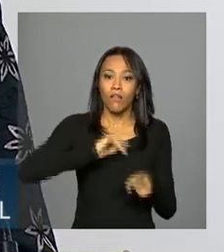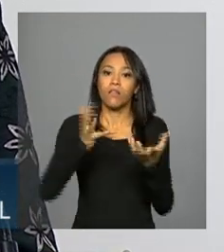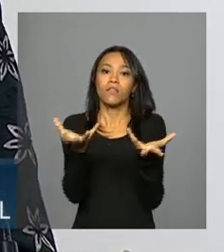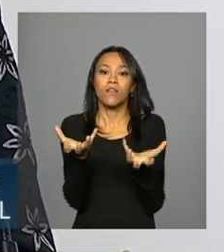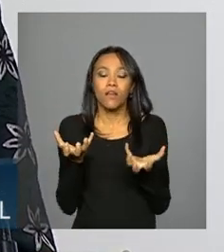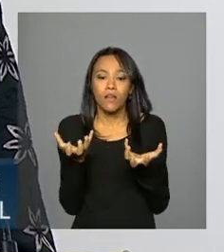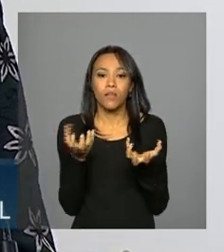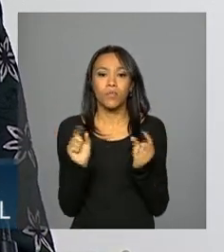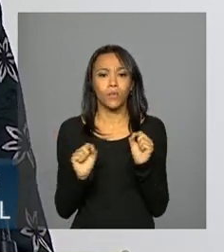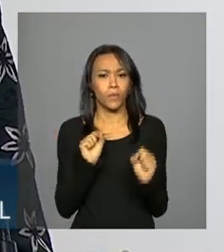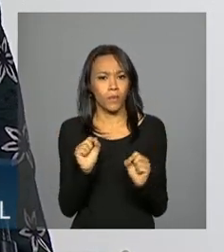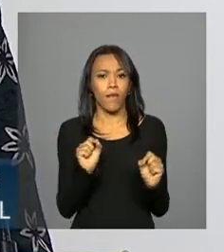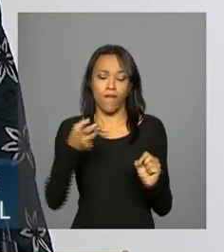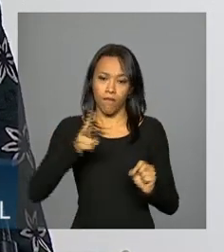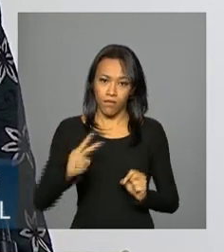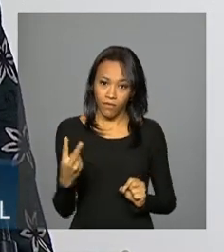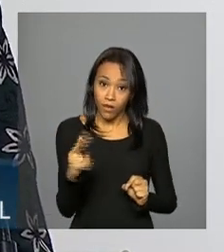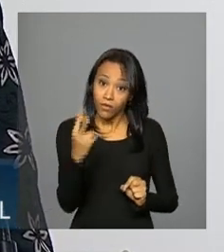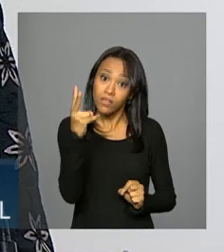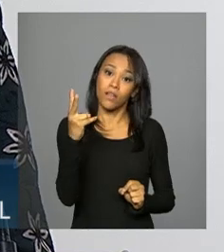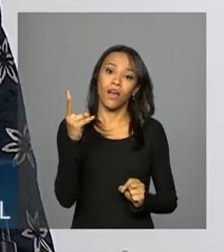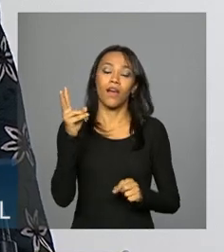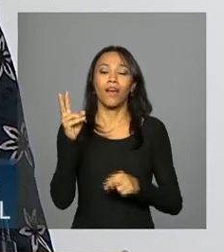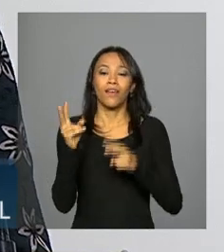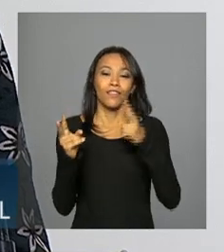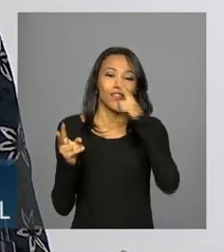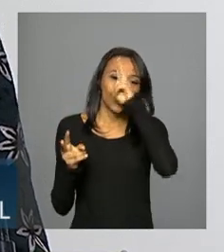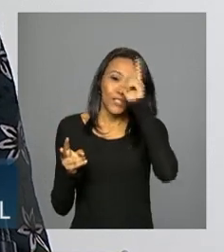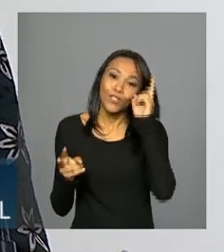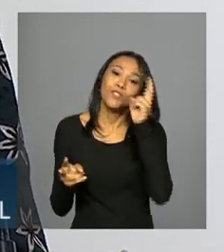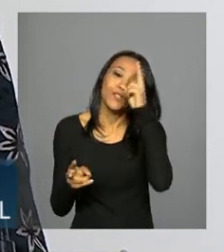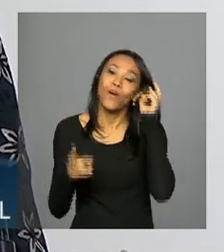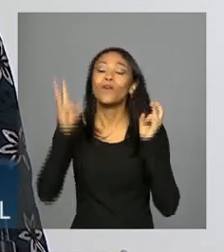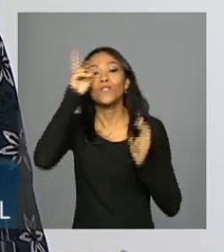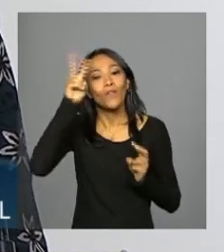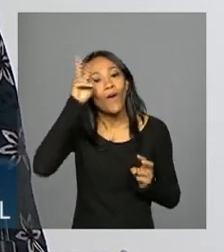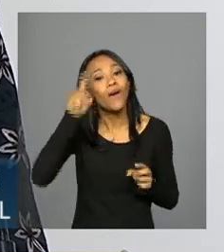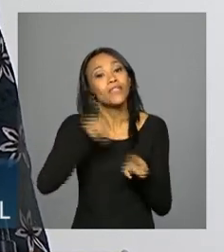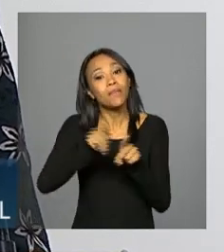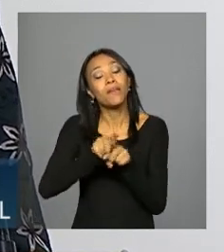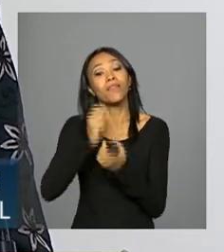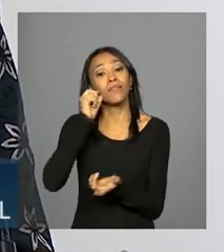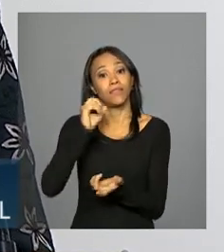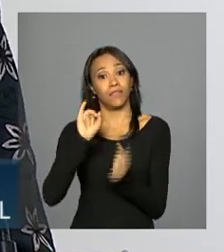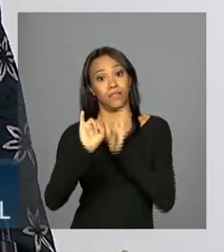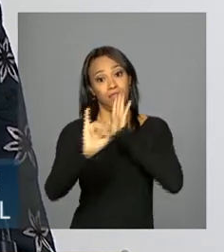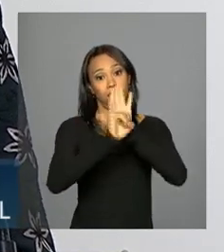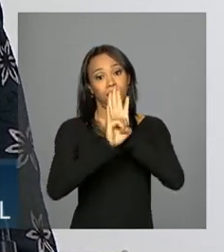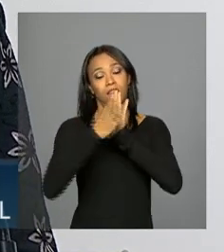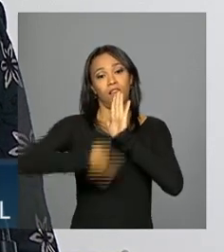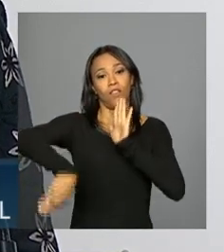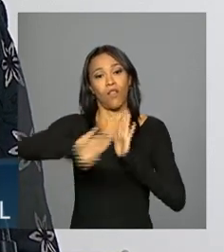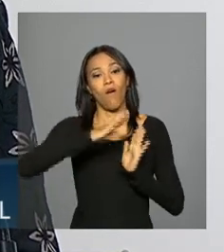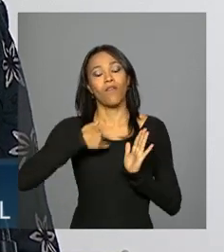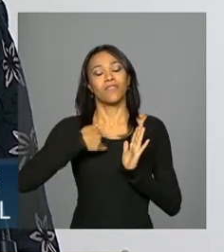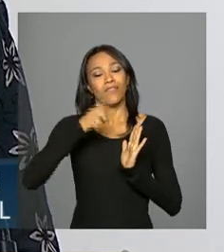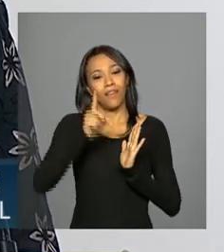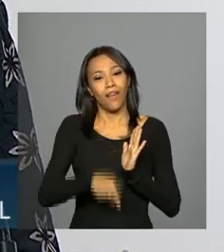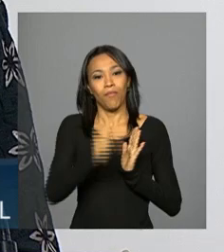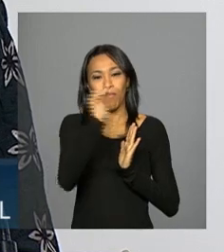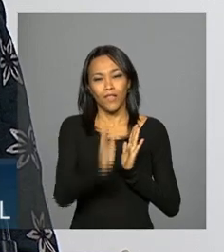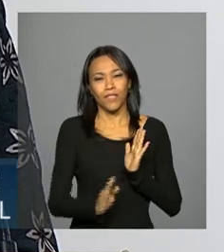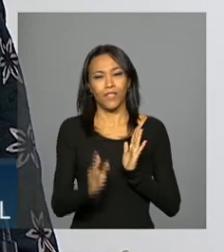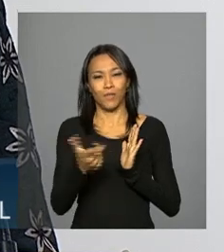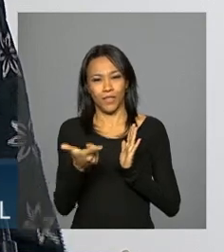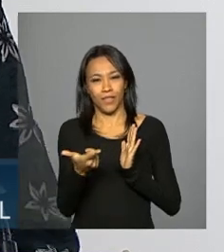queremos valorizar a nossa história e a nossa identidade, pois somos, sem dúvida, a pátria de chuteiras,